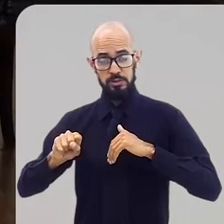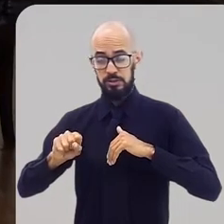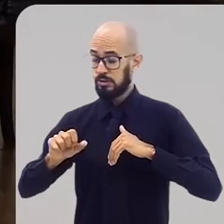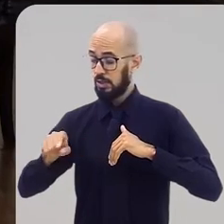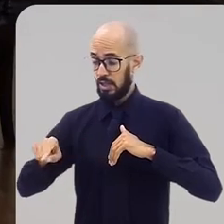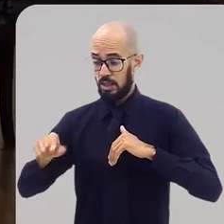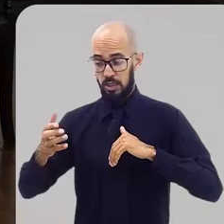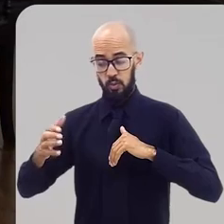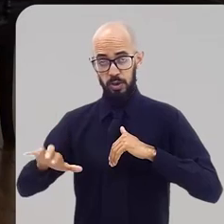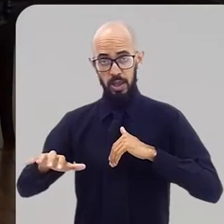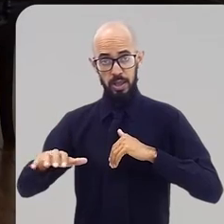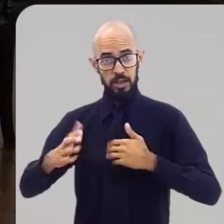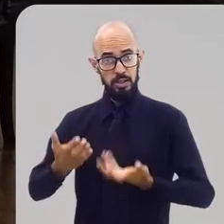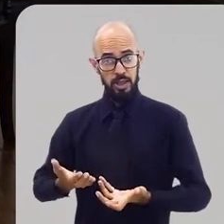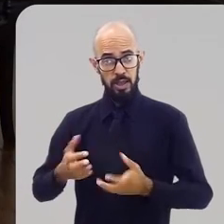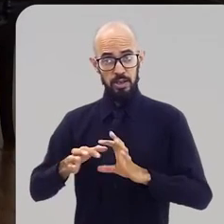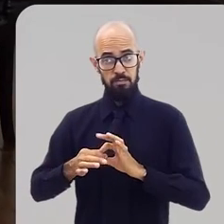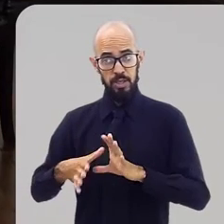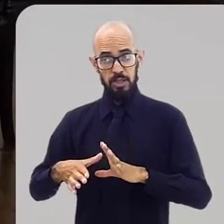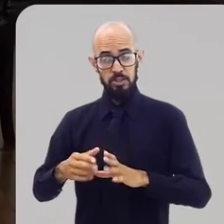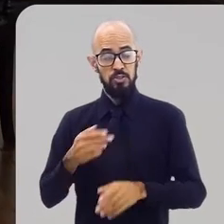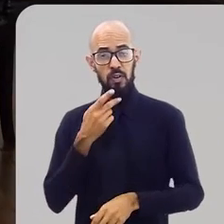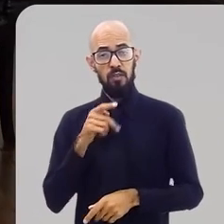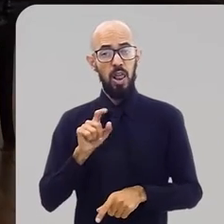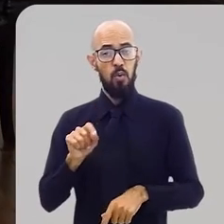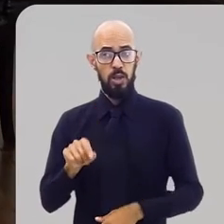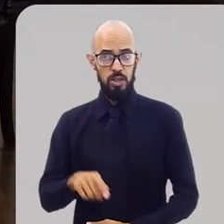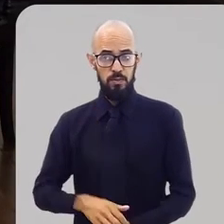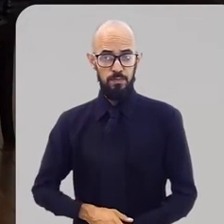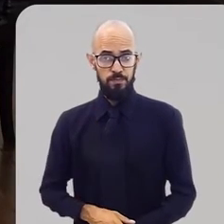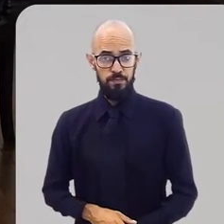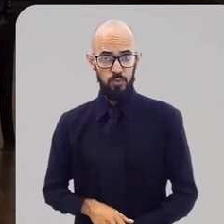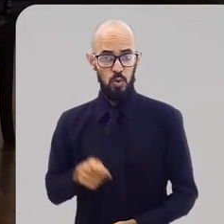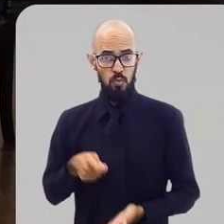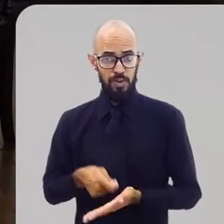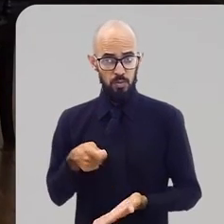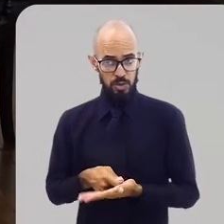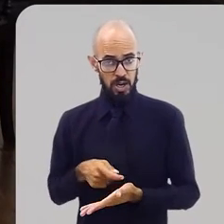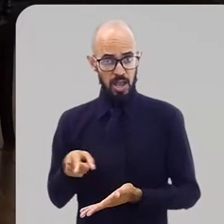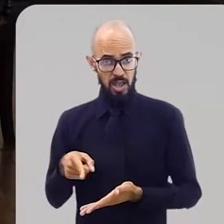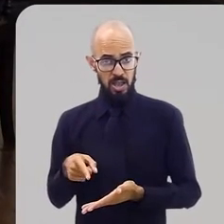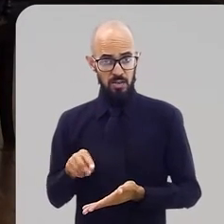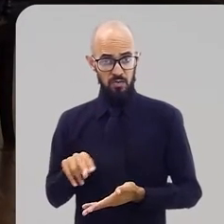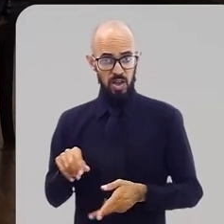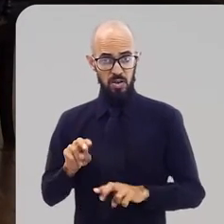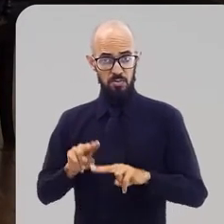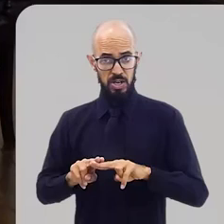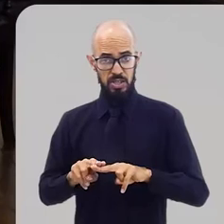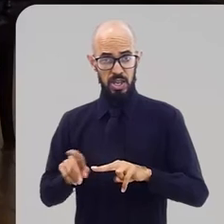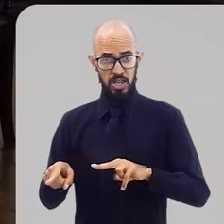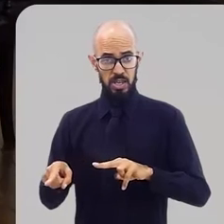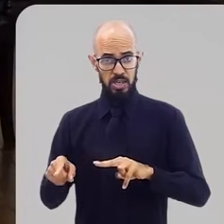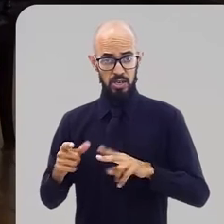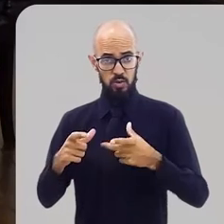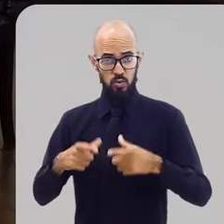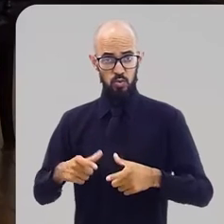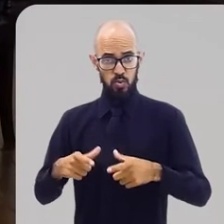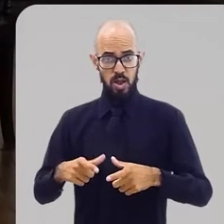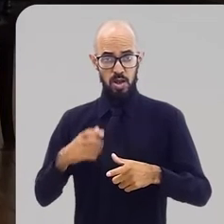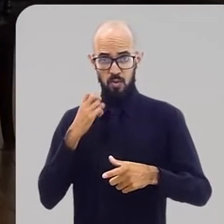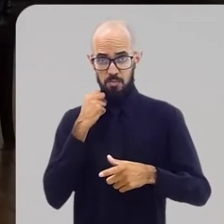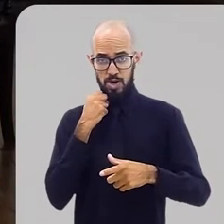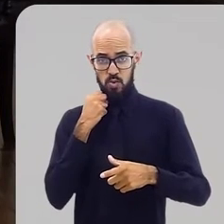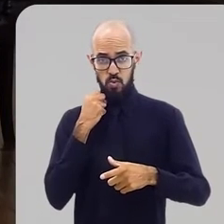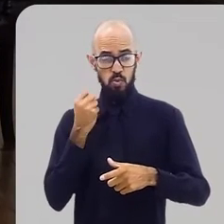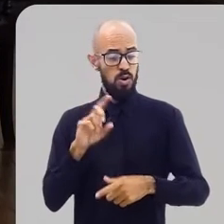quero ficar aqui até terça liberdade então o que que nós vamos dizer para ele vamos forçá-lo vamos prender o dentro de uma de